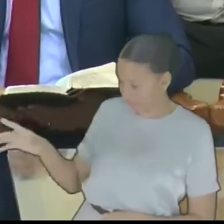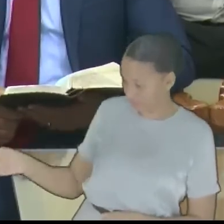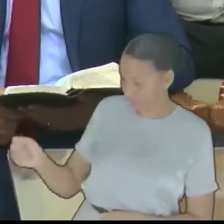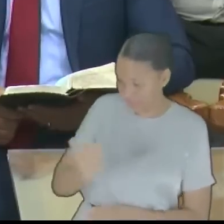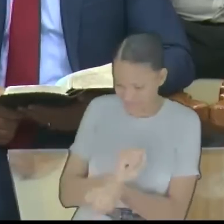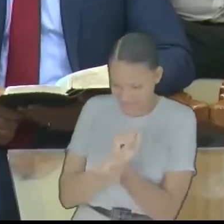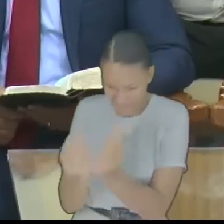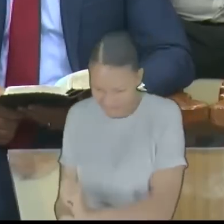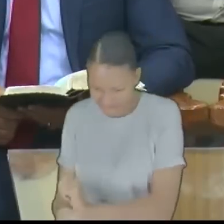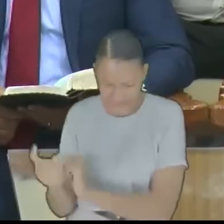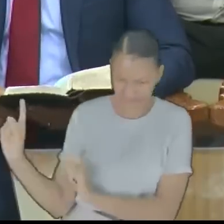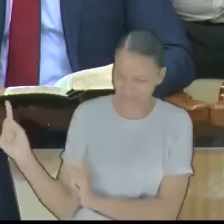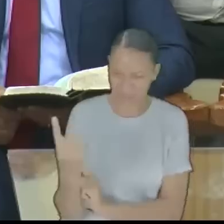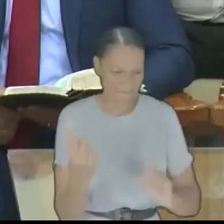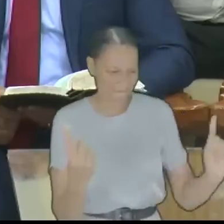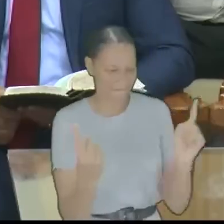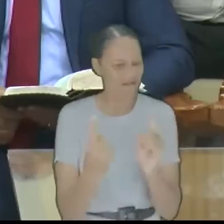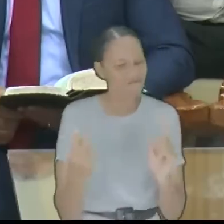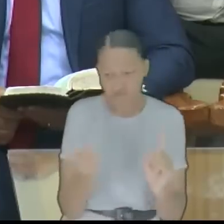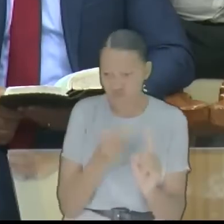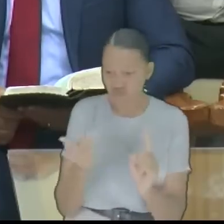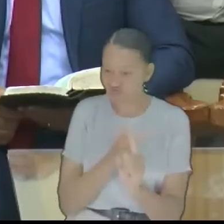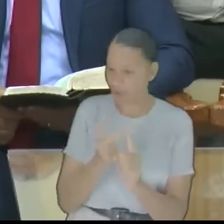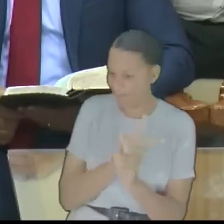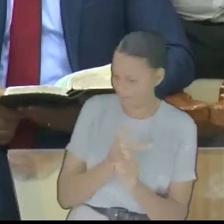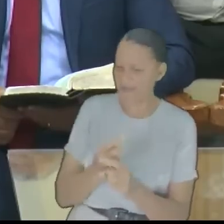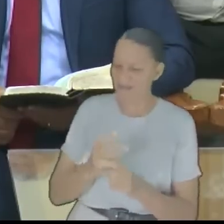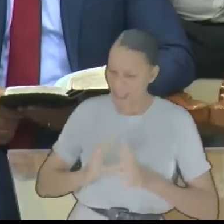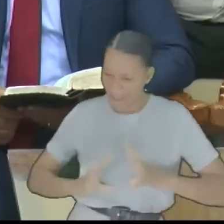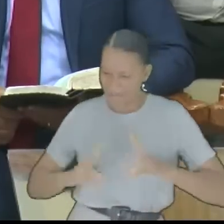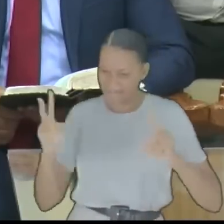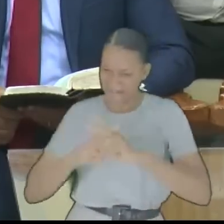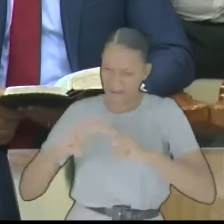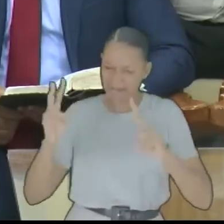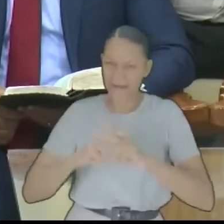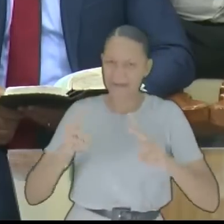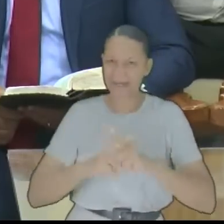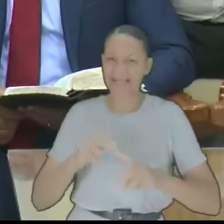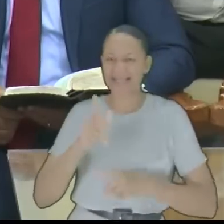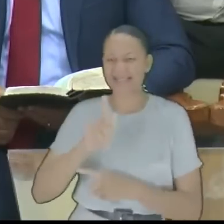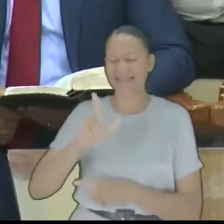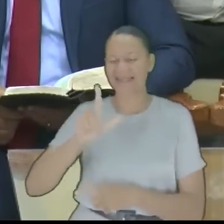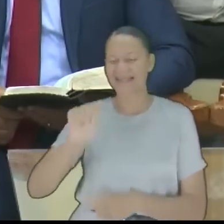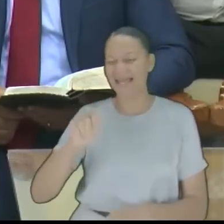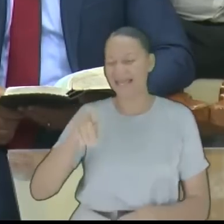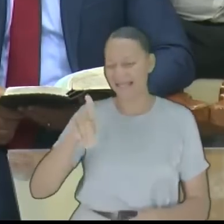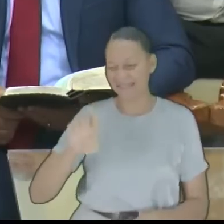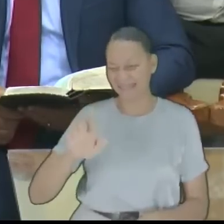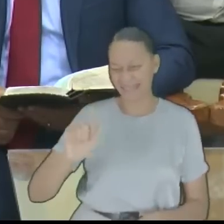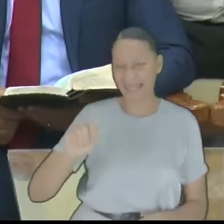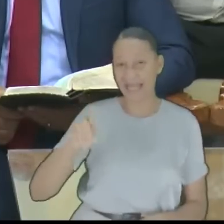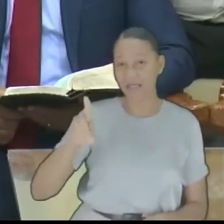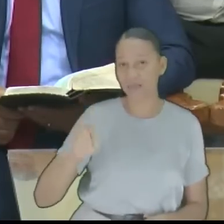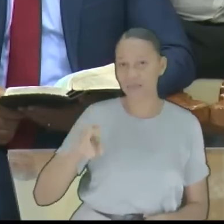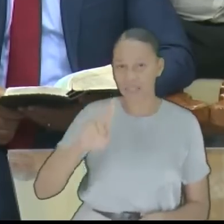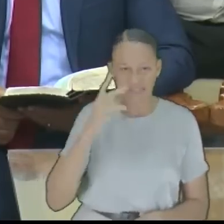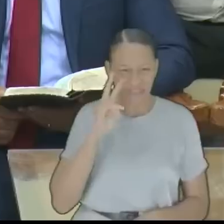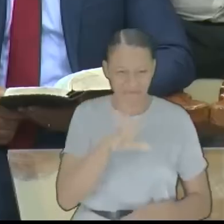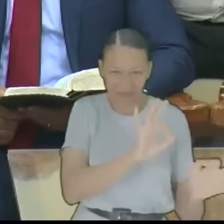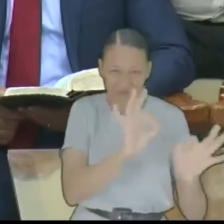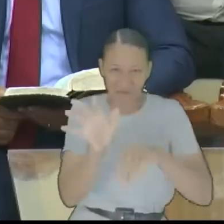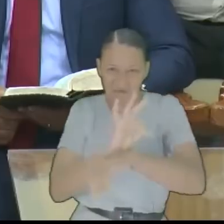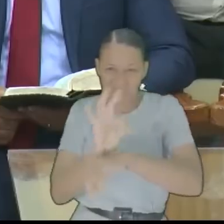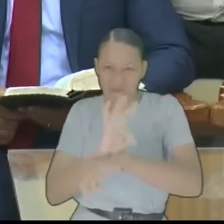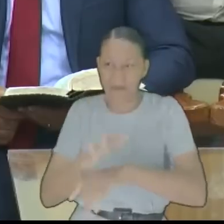botavam os escravos para brigarem uns contra os outros, os gladiadores. Eu creio que vocês já assistiram aqueles